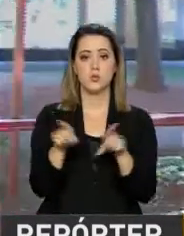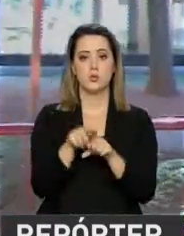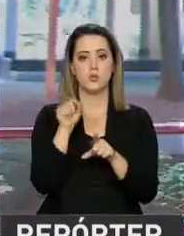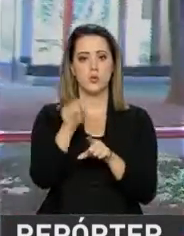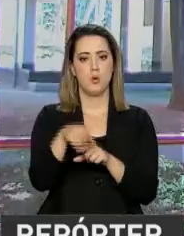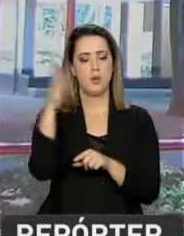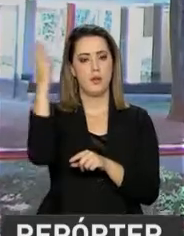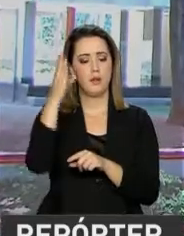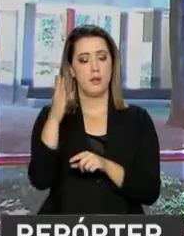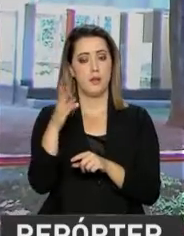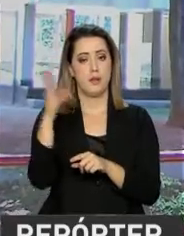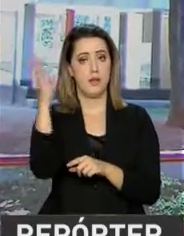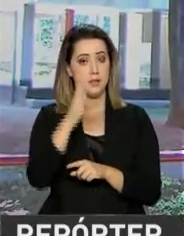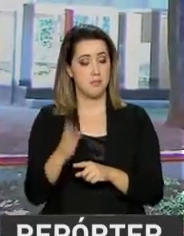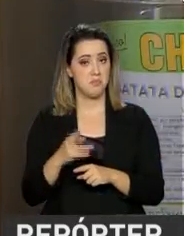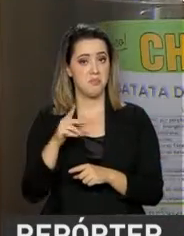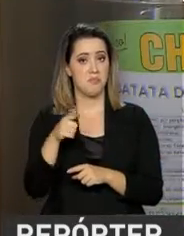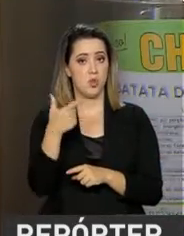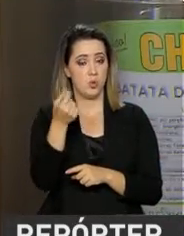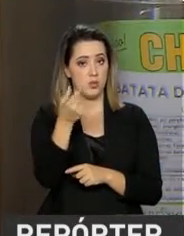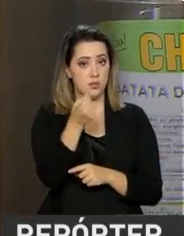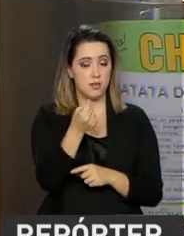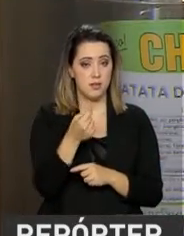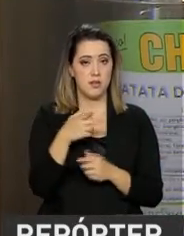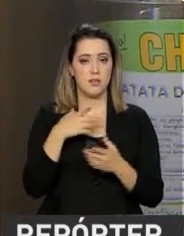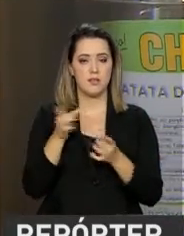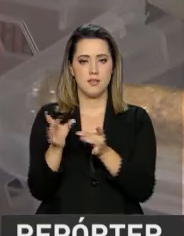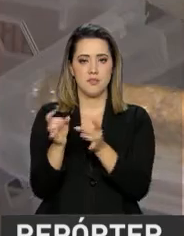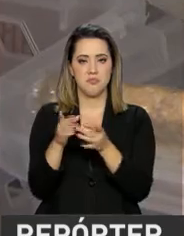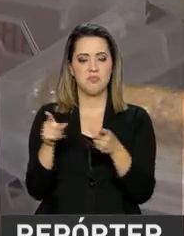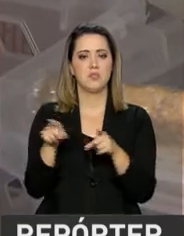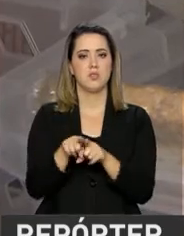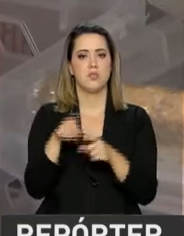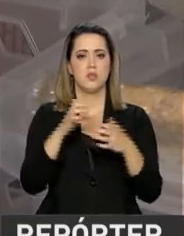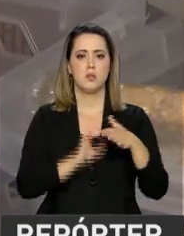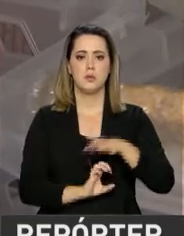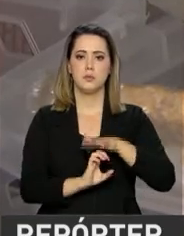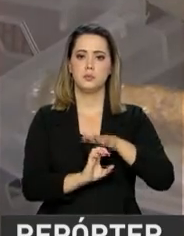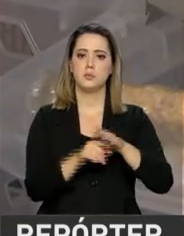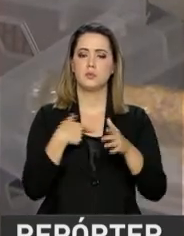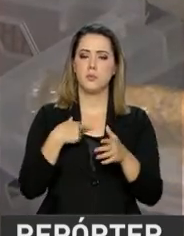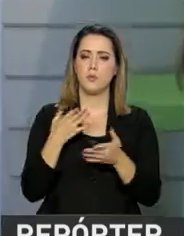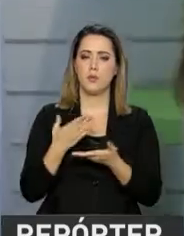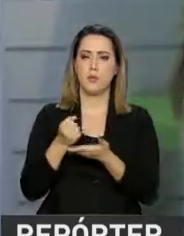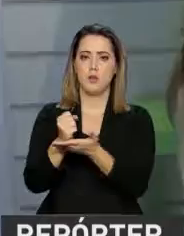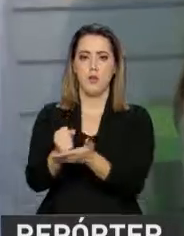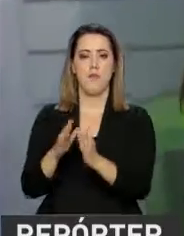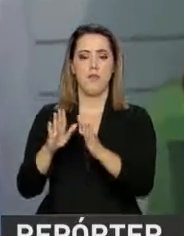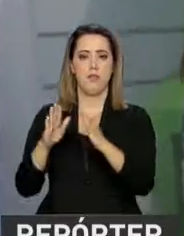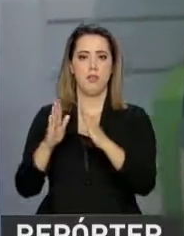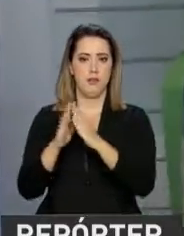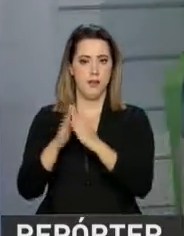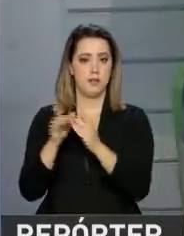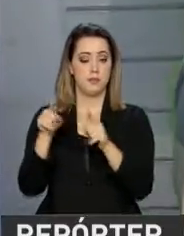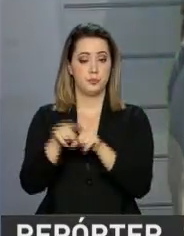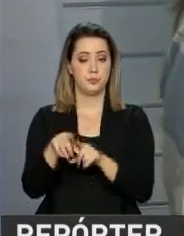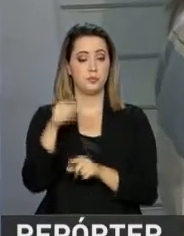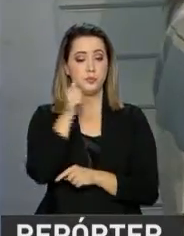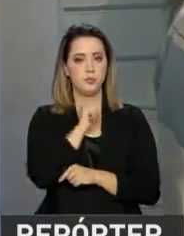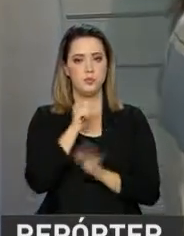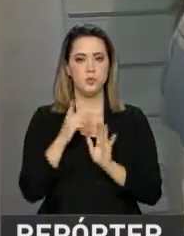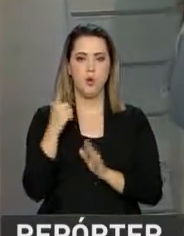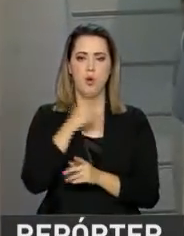minas gerais e até recife além de lojas físicas e do serviço de entrega em casa para maria sucesso